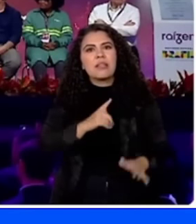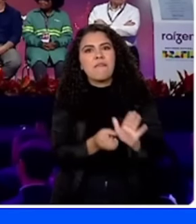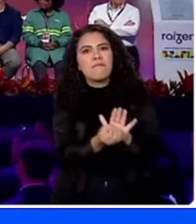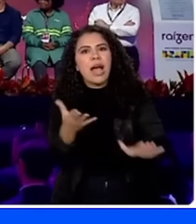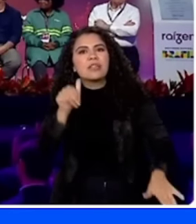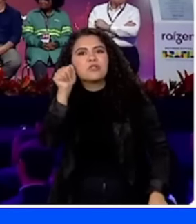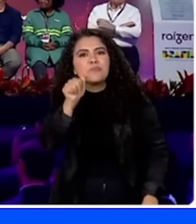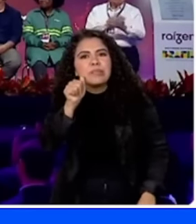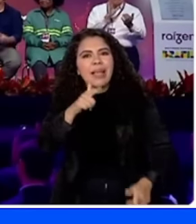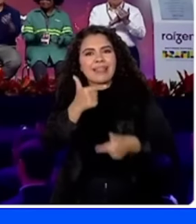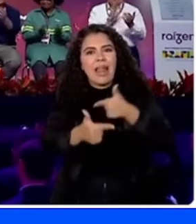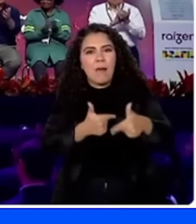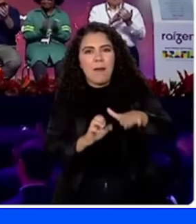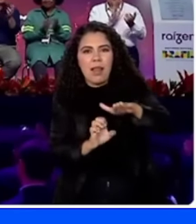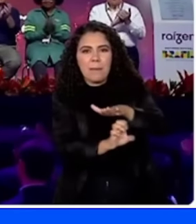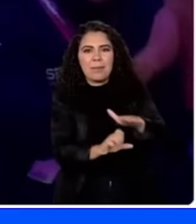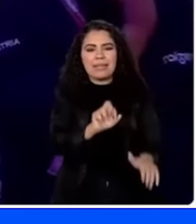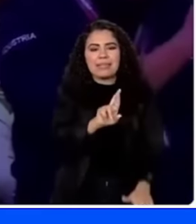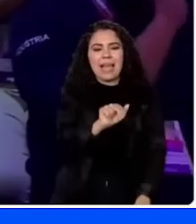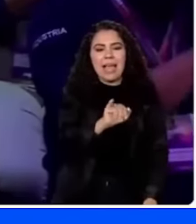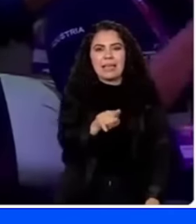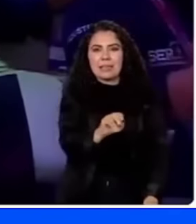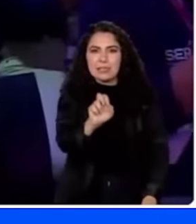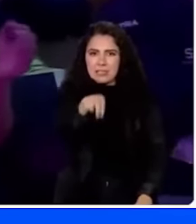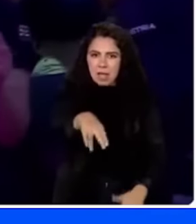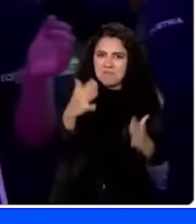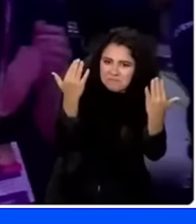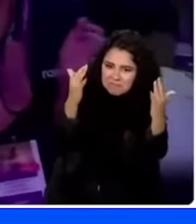trabalham na Raizei. Parabéns.